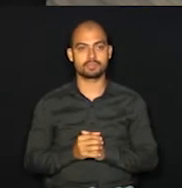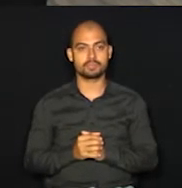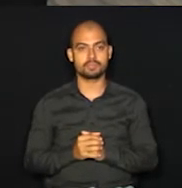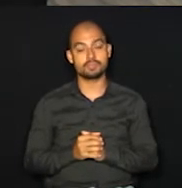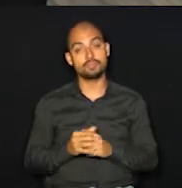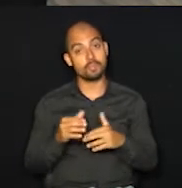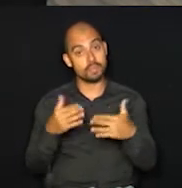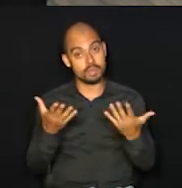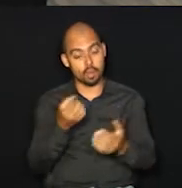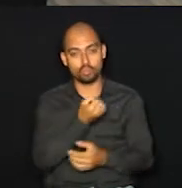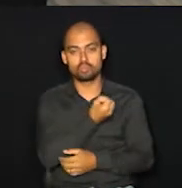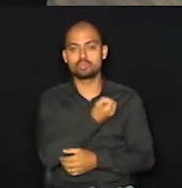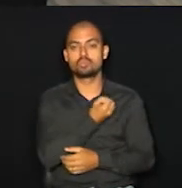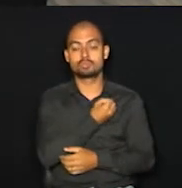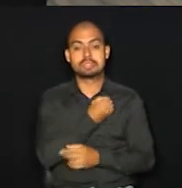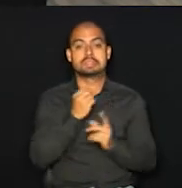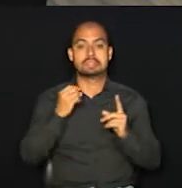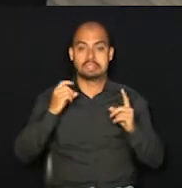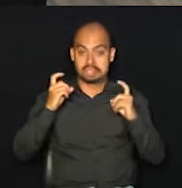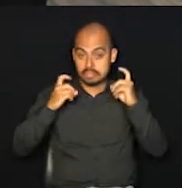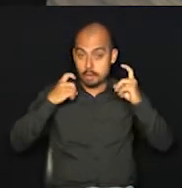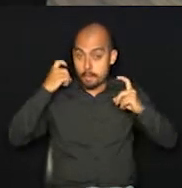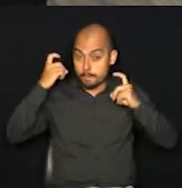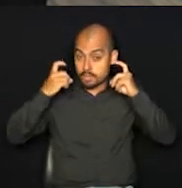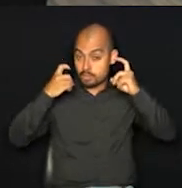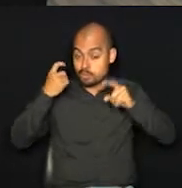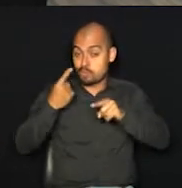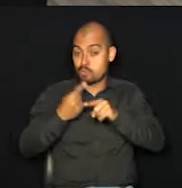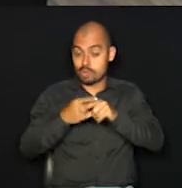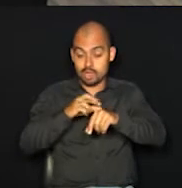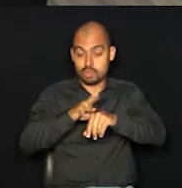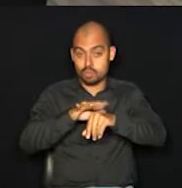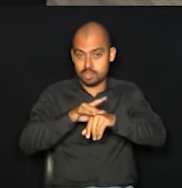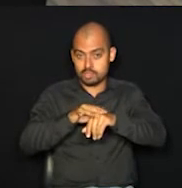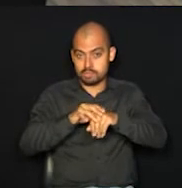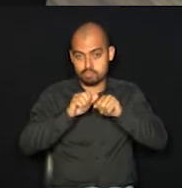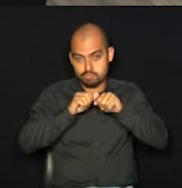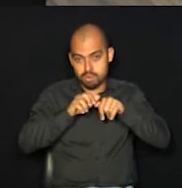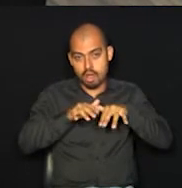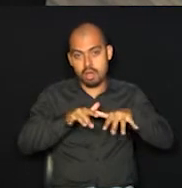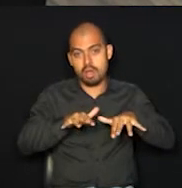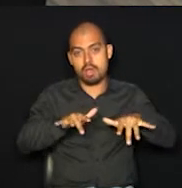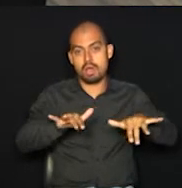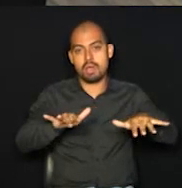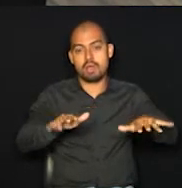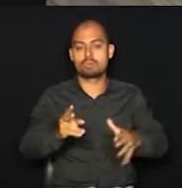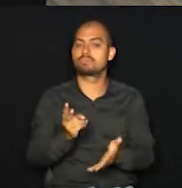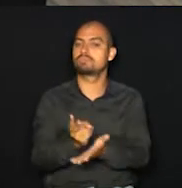Então, um número que segue preocupando, já que a doença continua em toda a cidade.